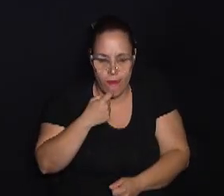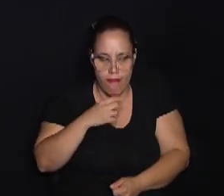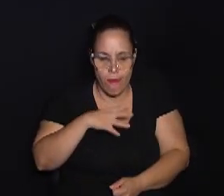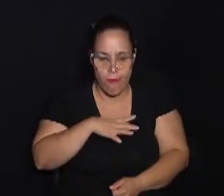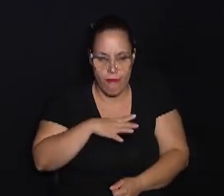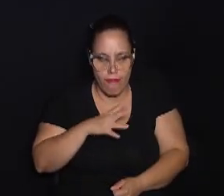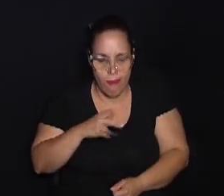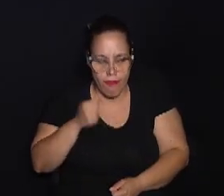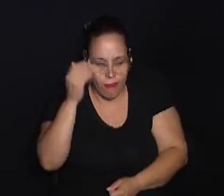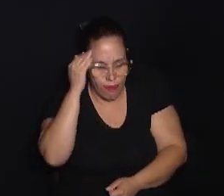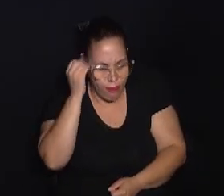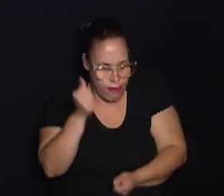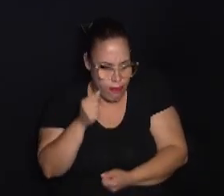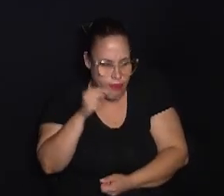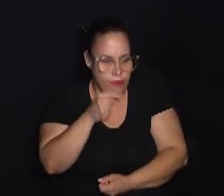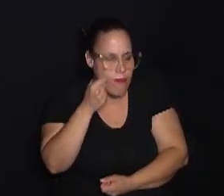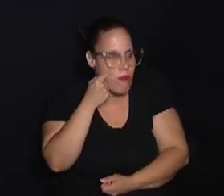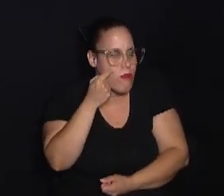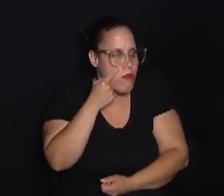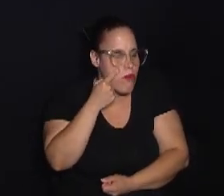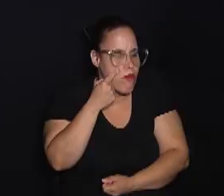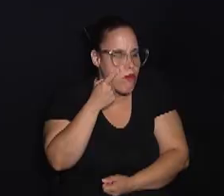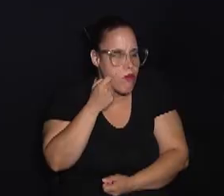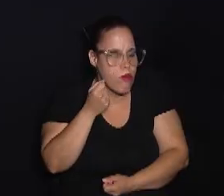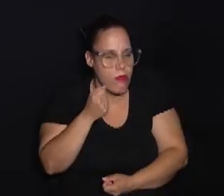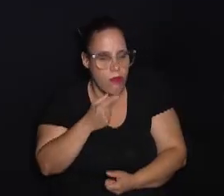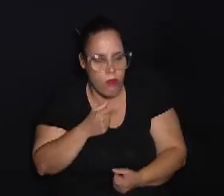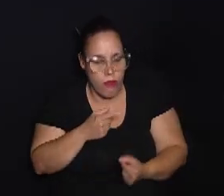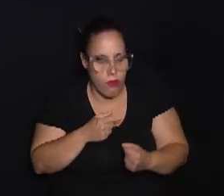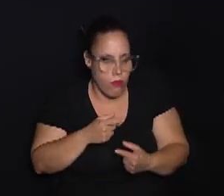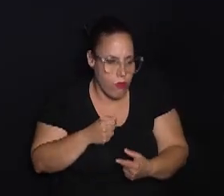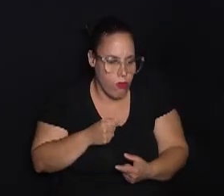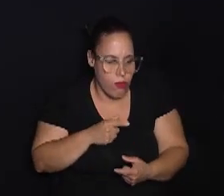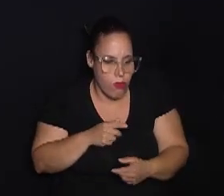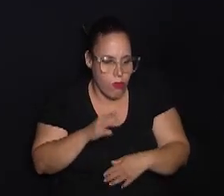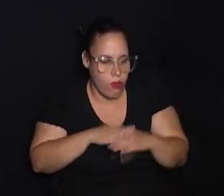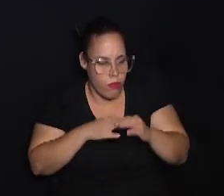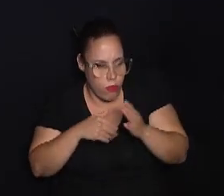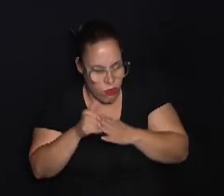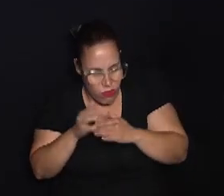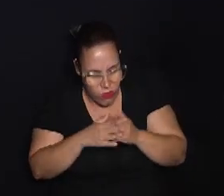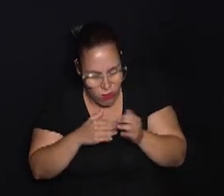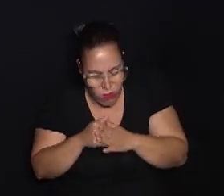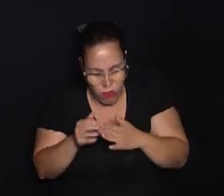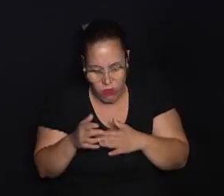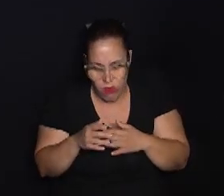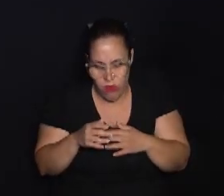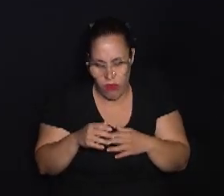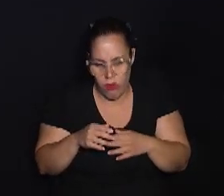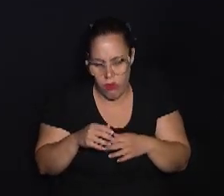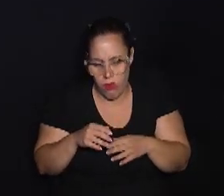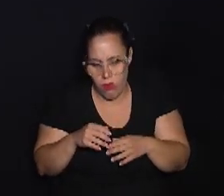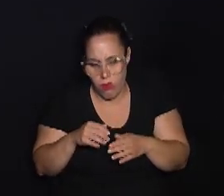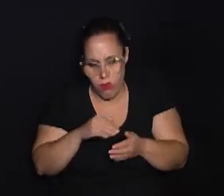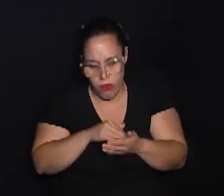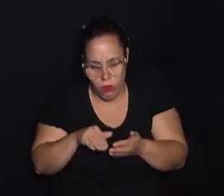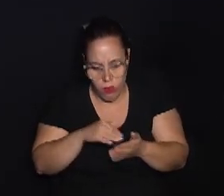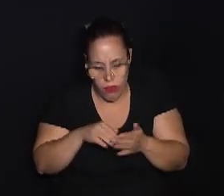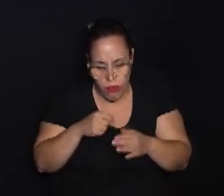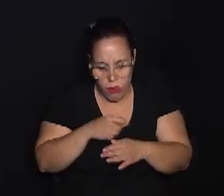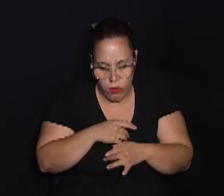entendem o seguinte: olha, tem determinados serviços que a secretaria já fazem isso